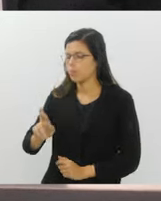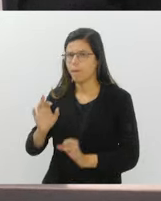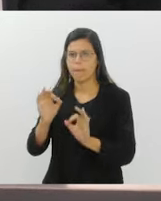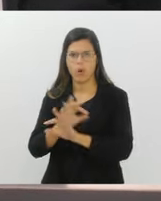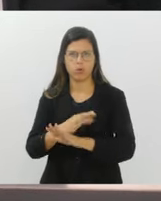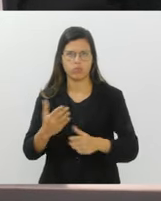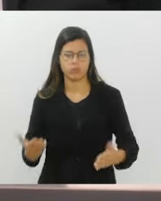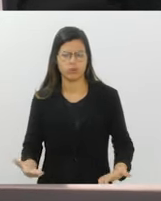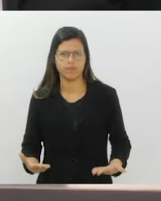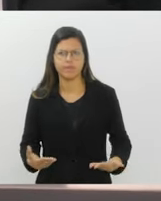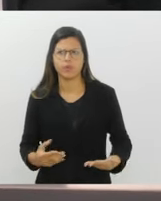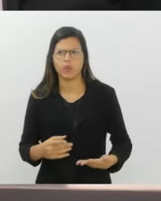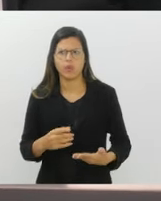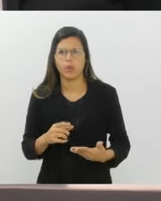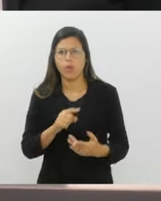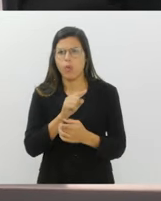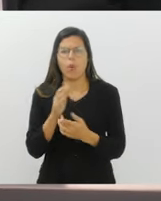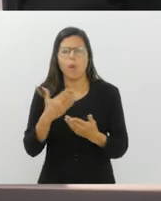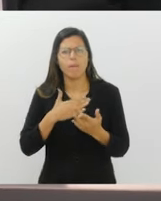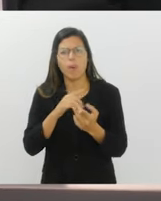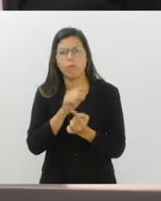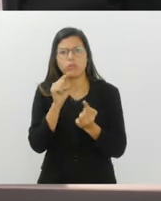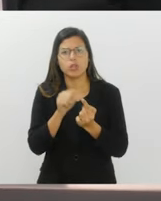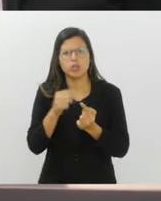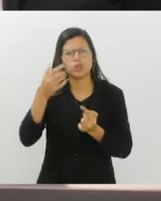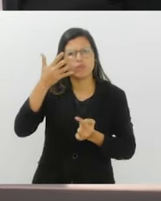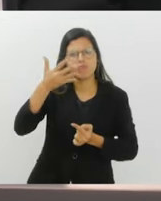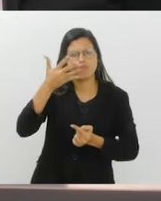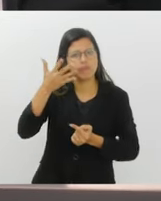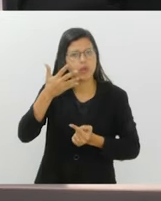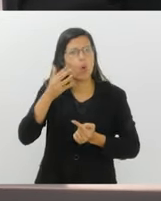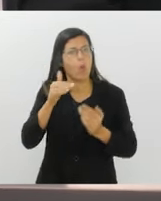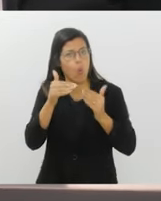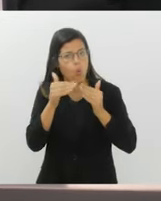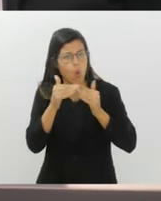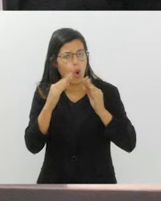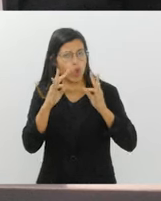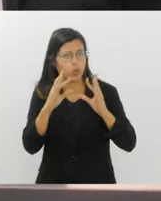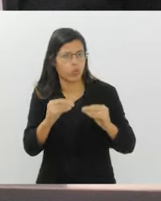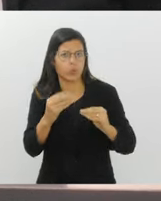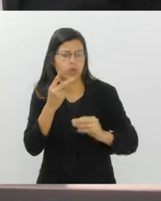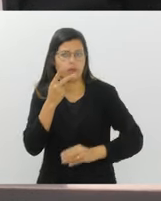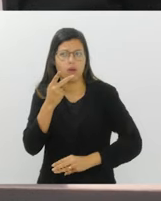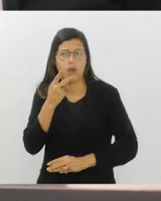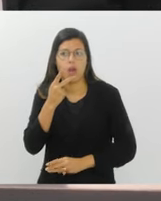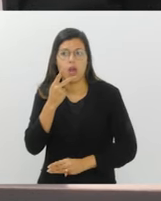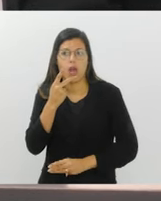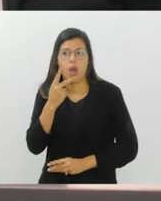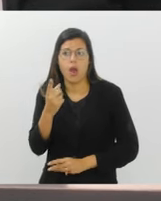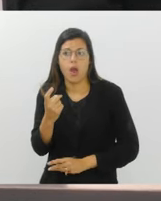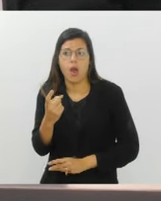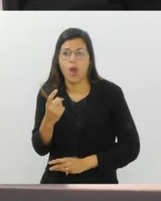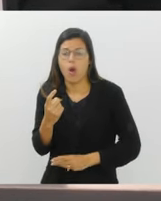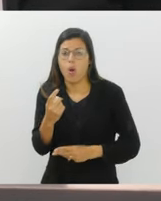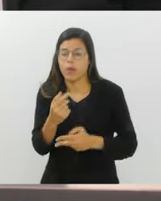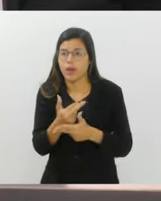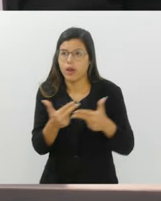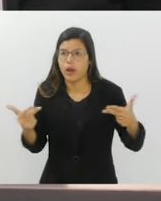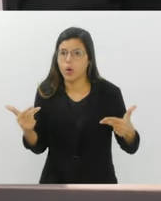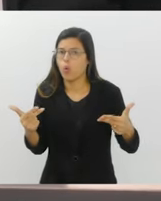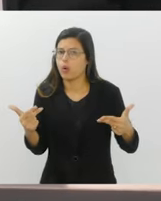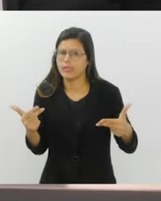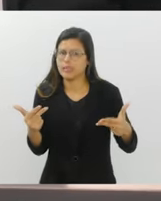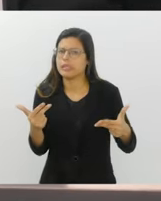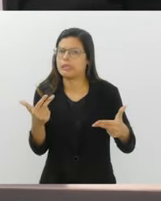explanação? Eu concordo com tudo que foi falado aqui. A única coisa que tem doído, e eu sou sincero para